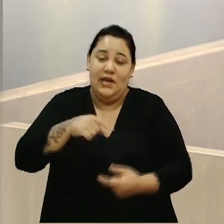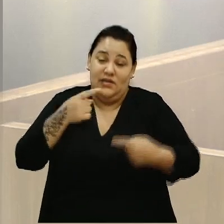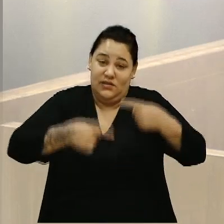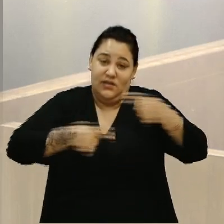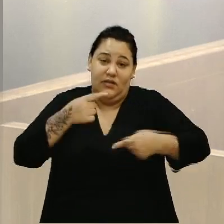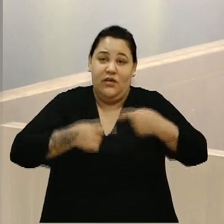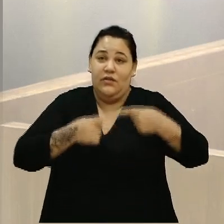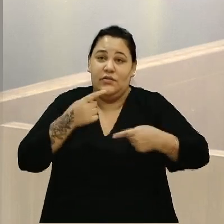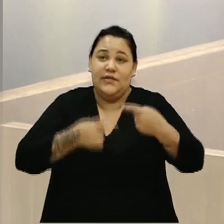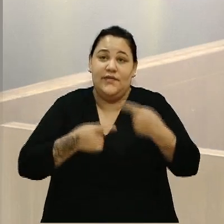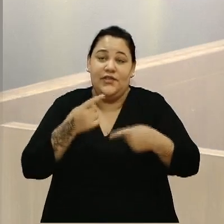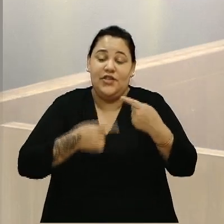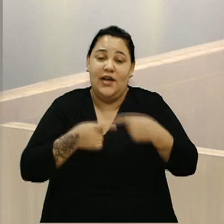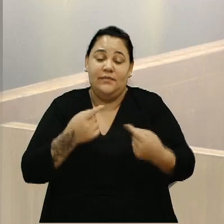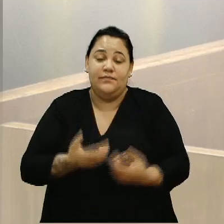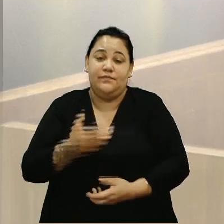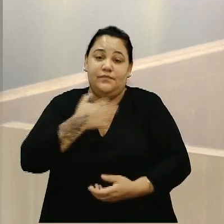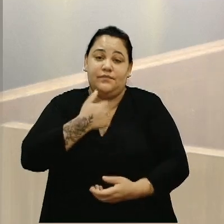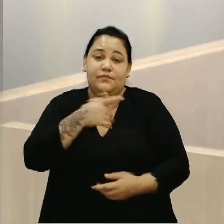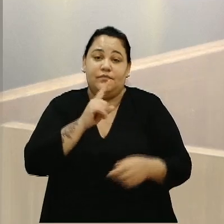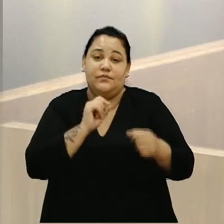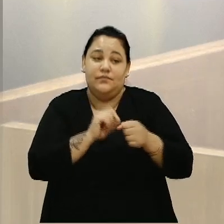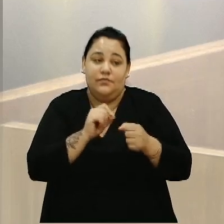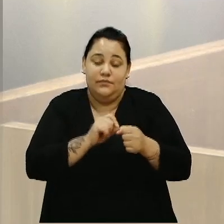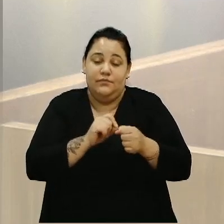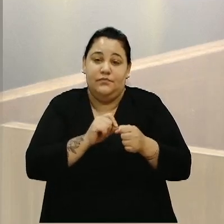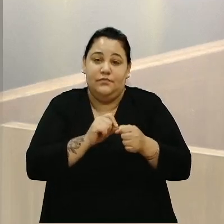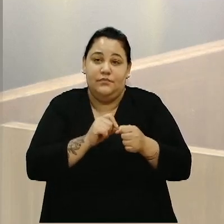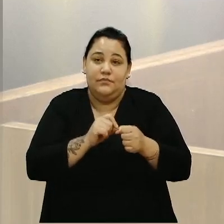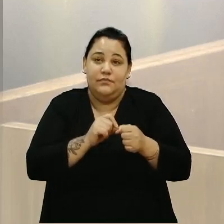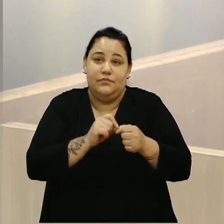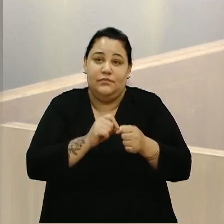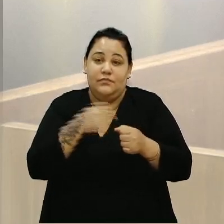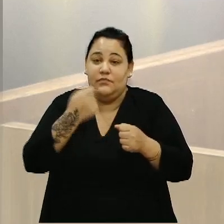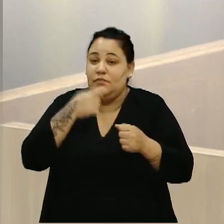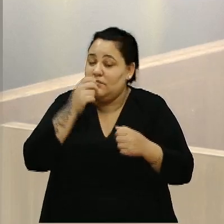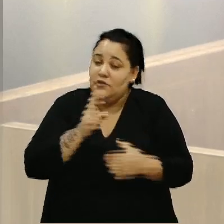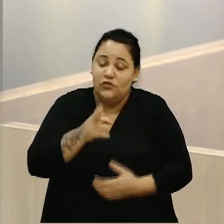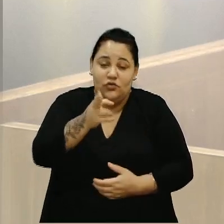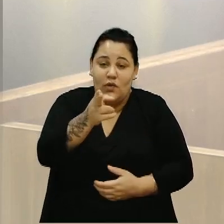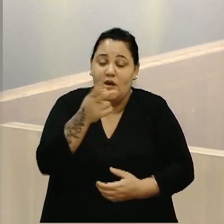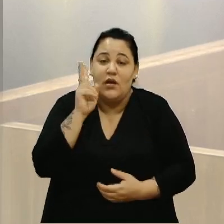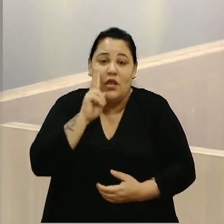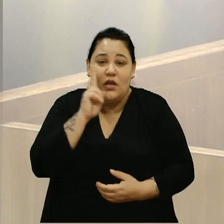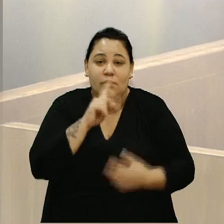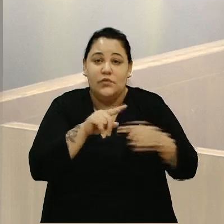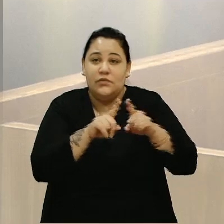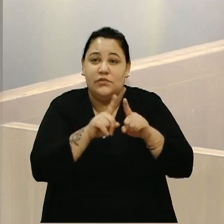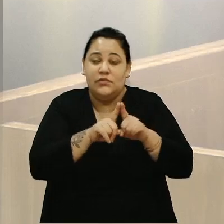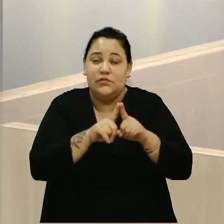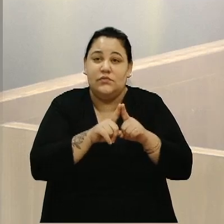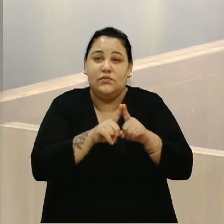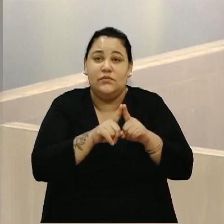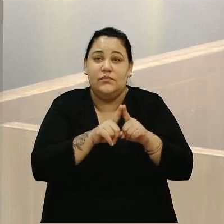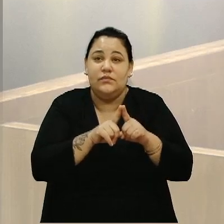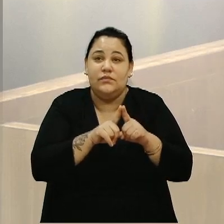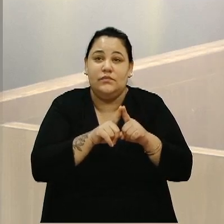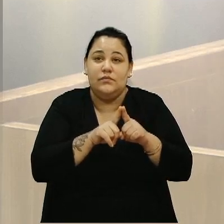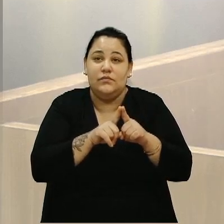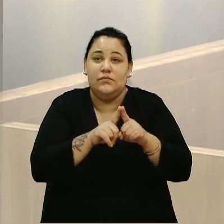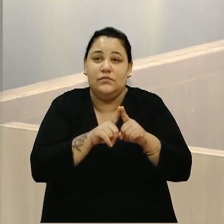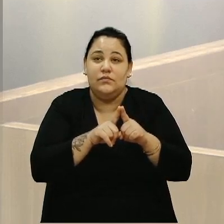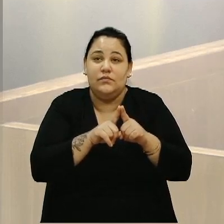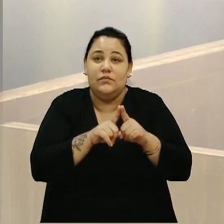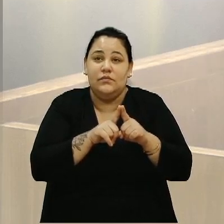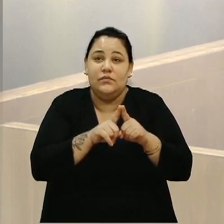forma como a coisa será feita, nós temos que fazer daqui por diante. Eu lembro universidades como a UF